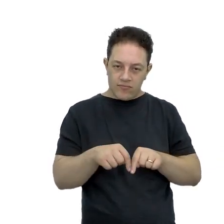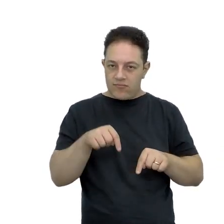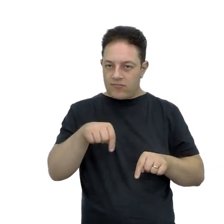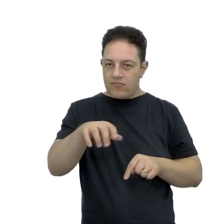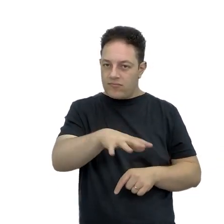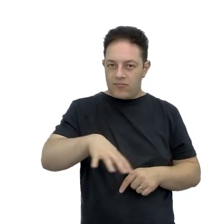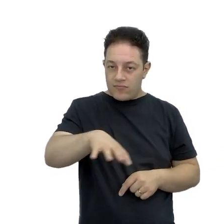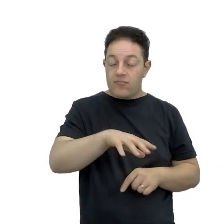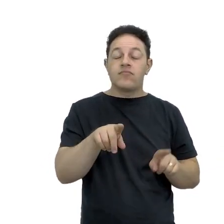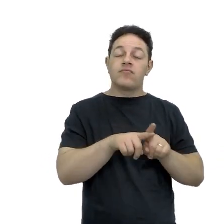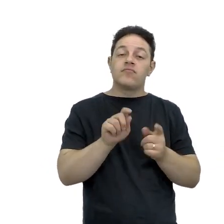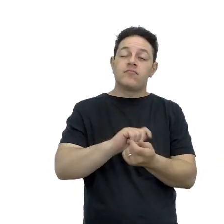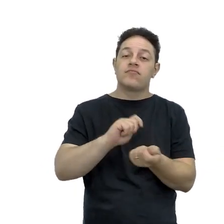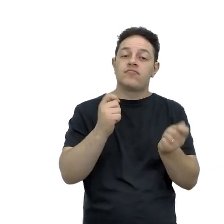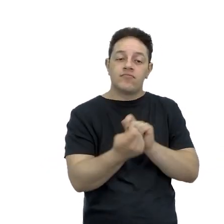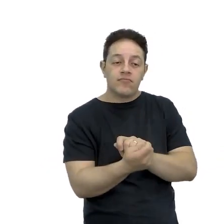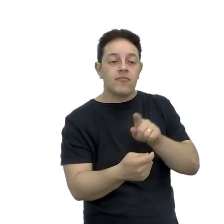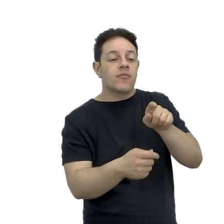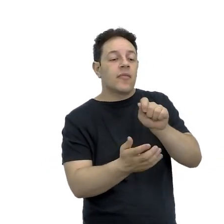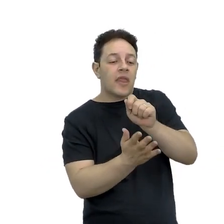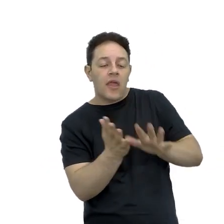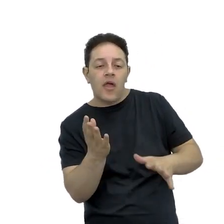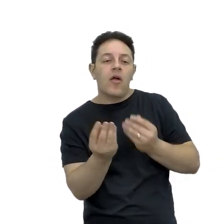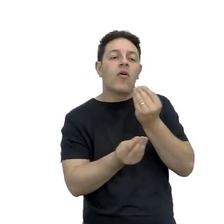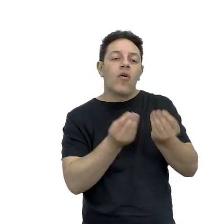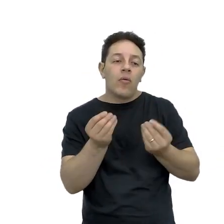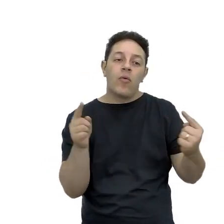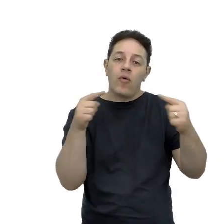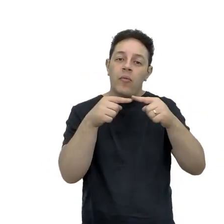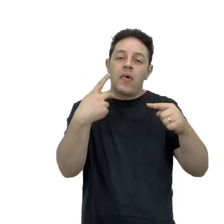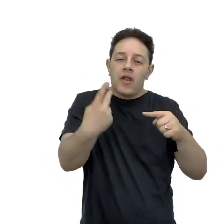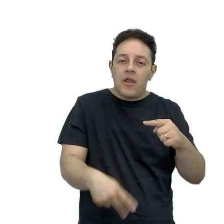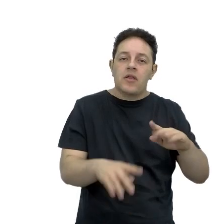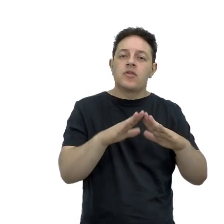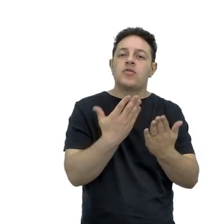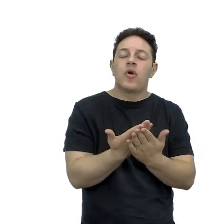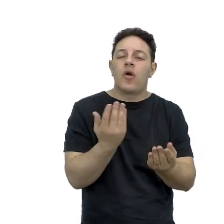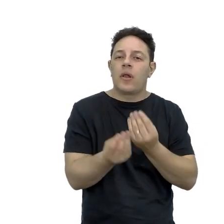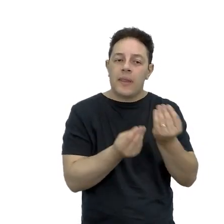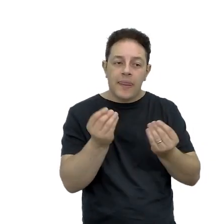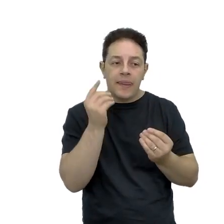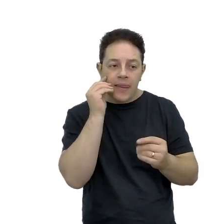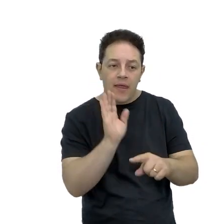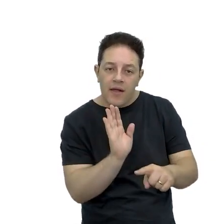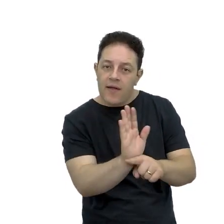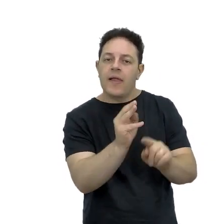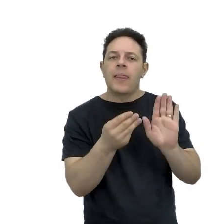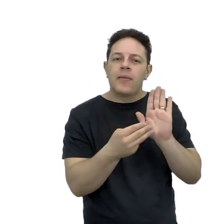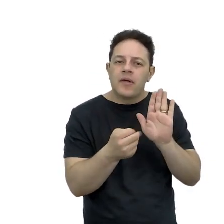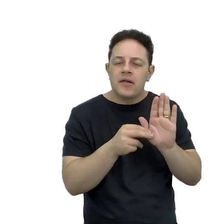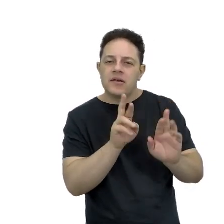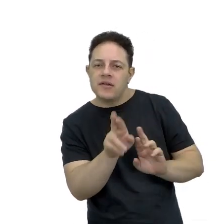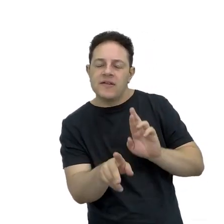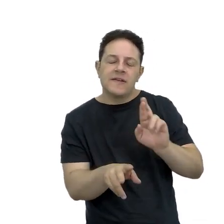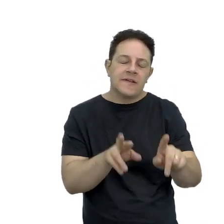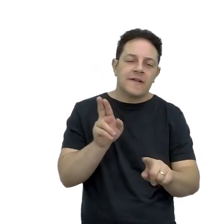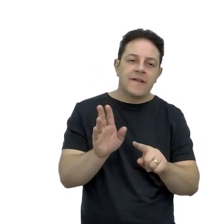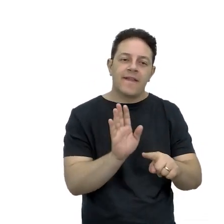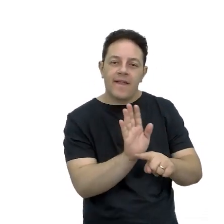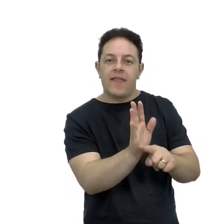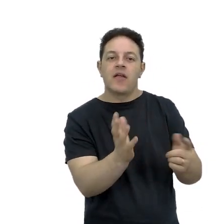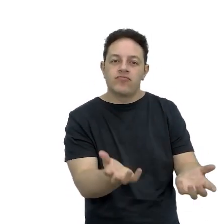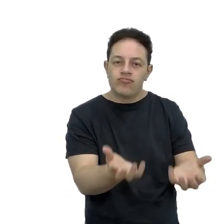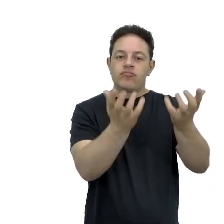adaptar as atividades à realidade escolar, de maneira a privilegiar metodologias diferenciadas